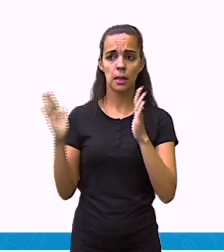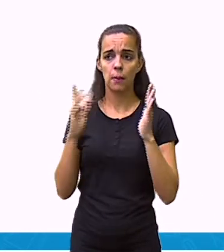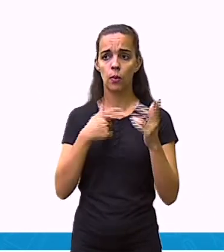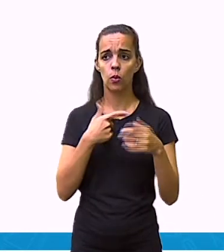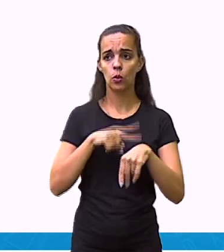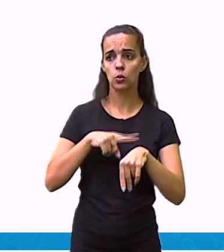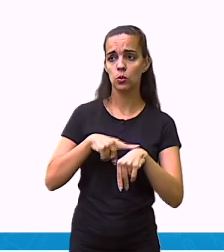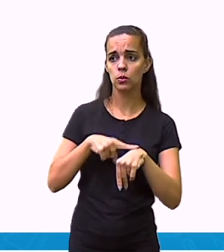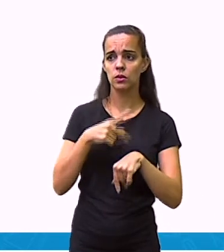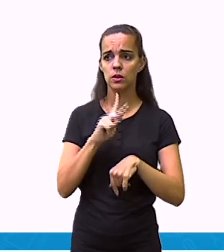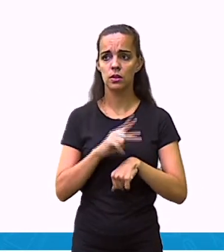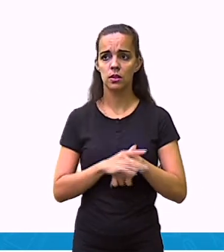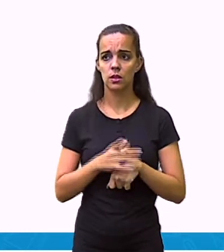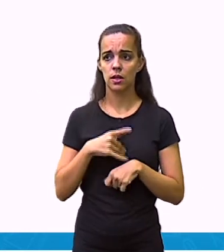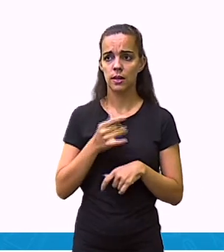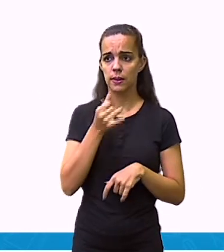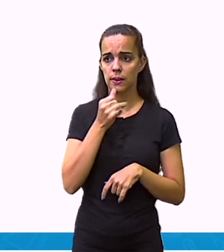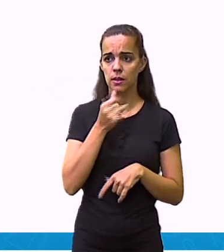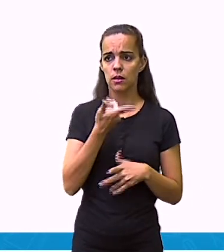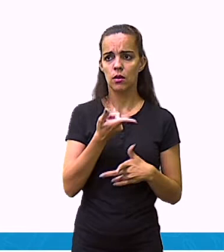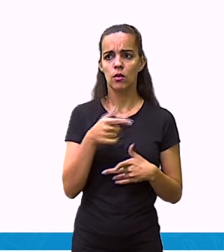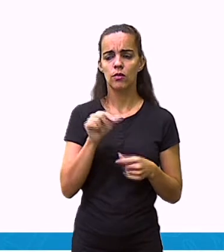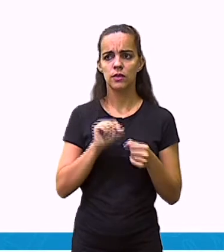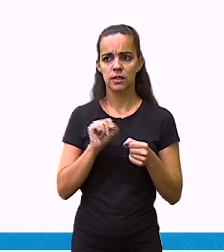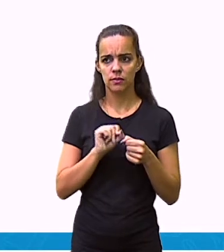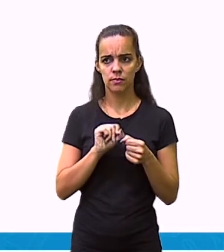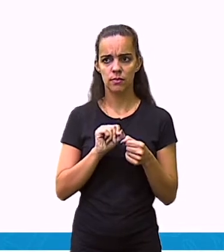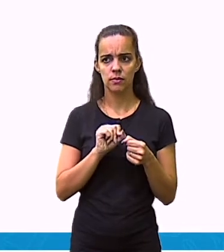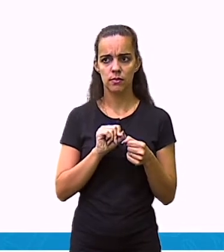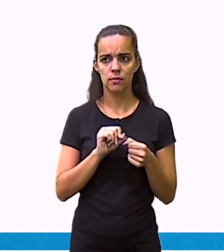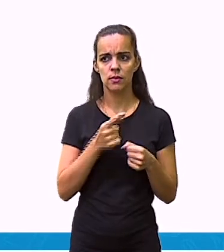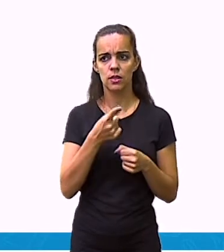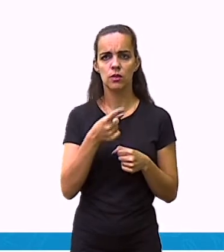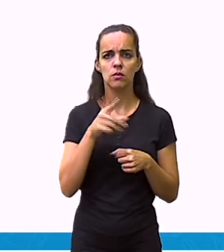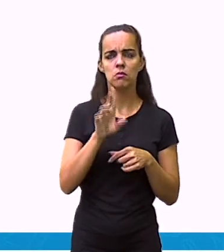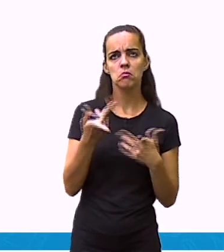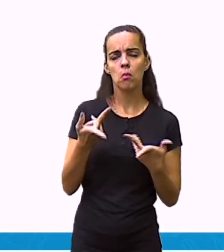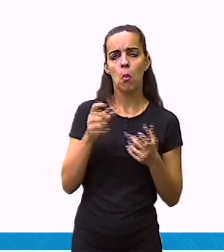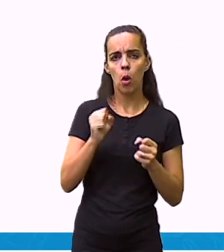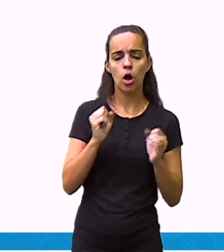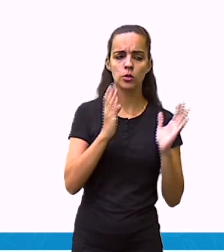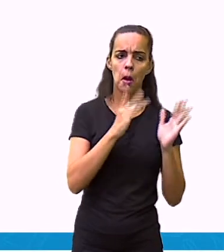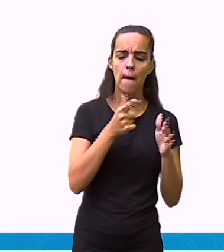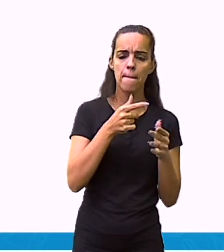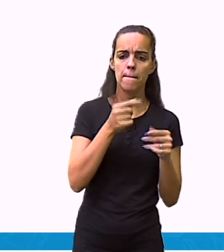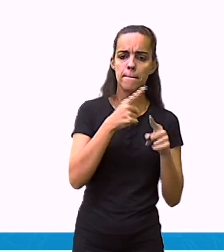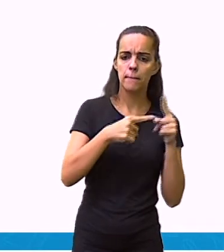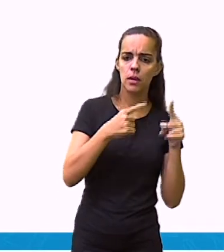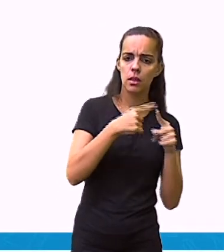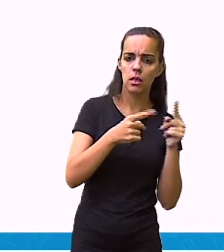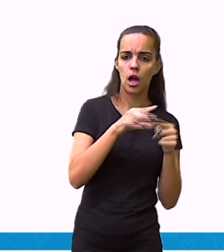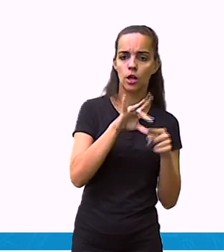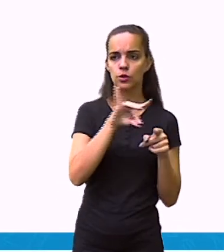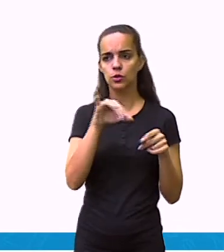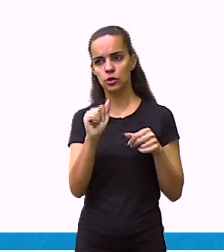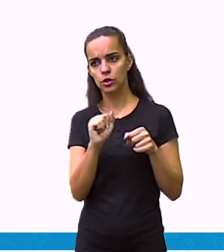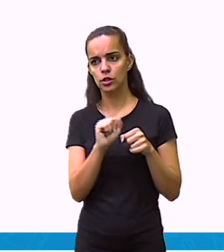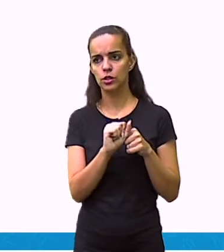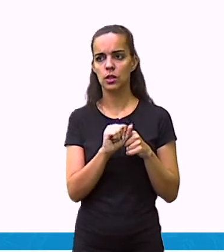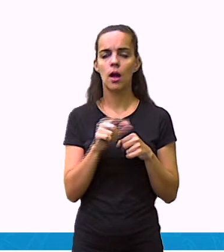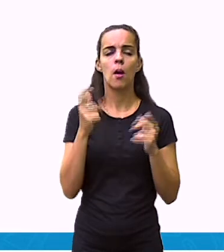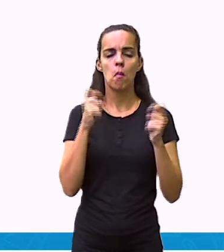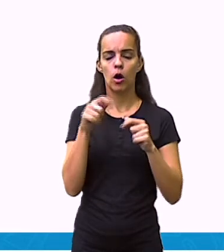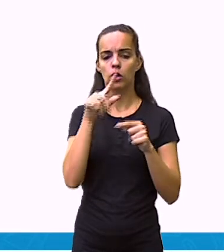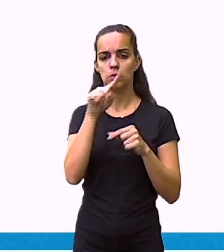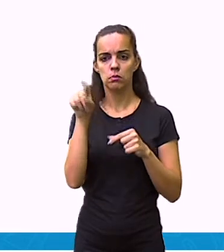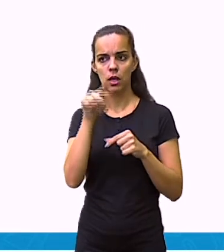algumas atividades você irá realizar um pouco em uma parte do dia e um pouco em outra. Ou seja, pode